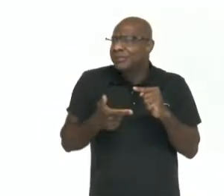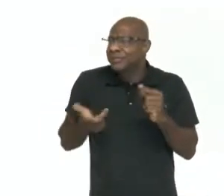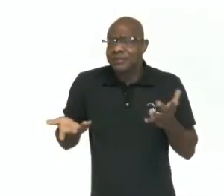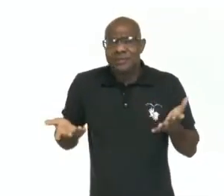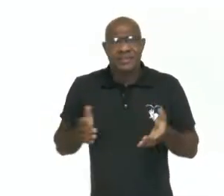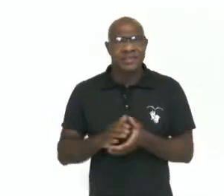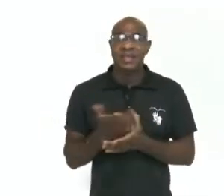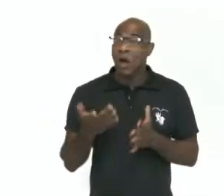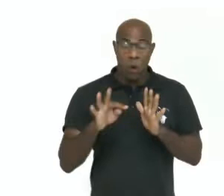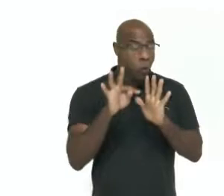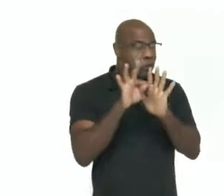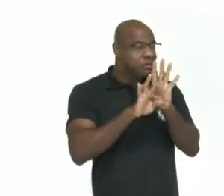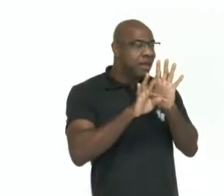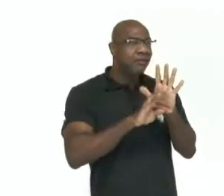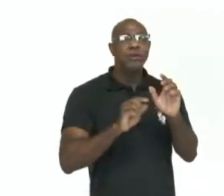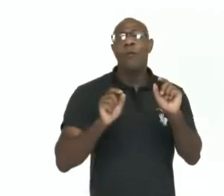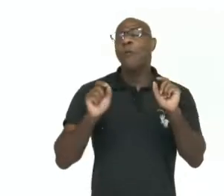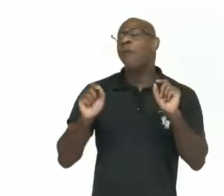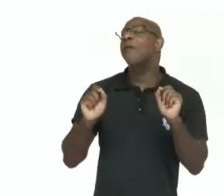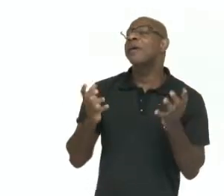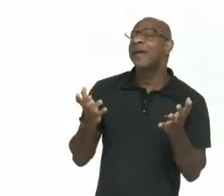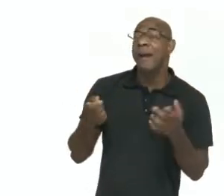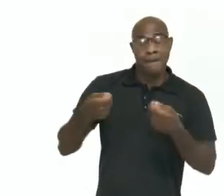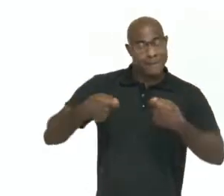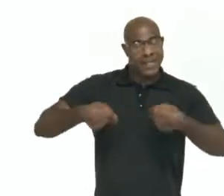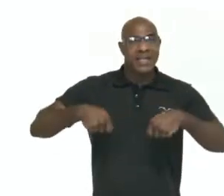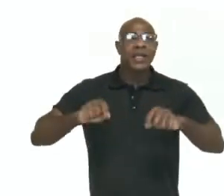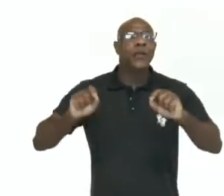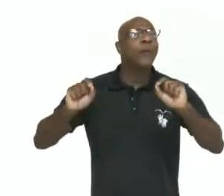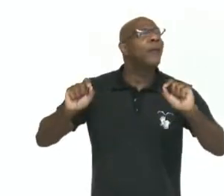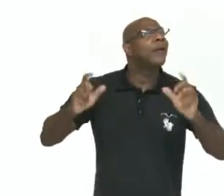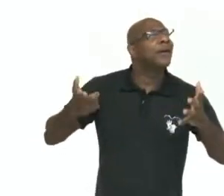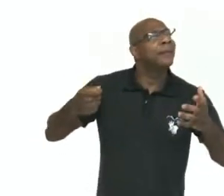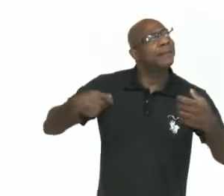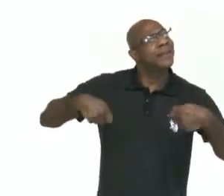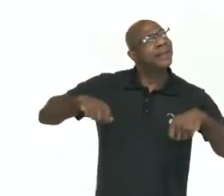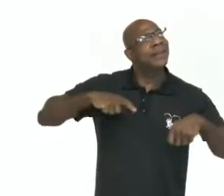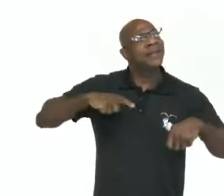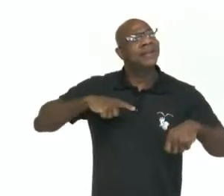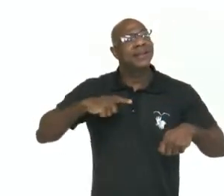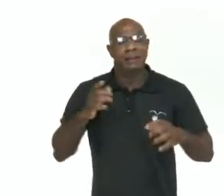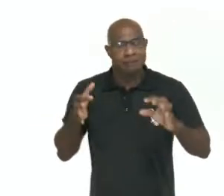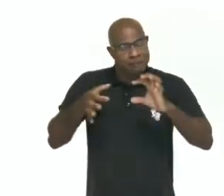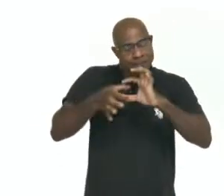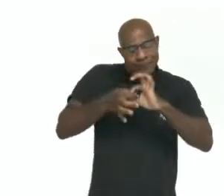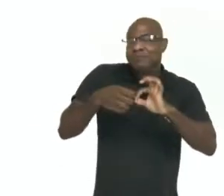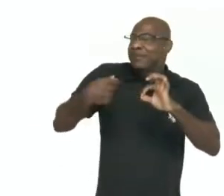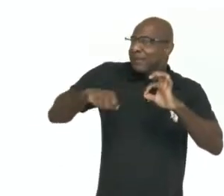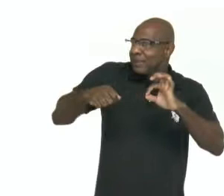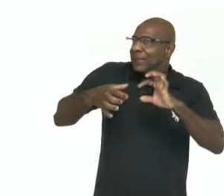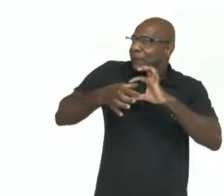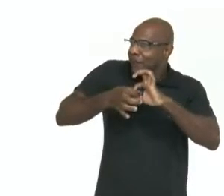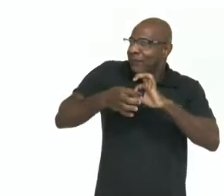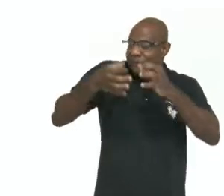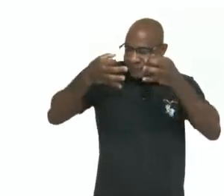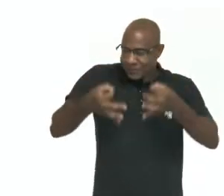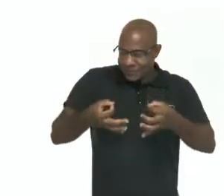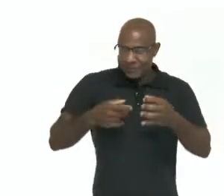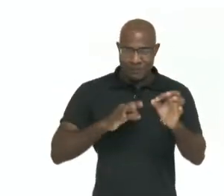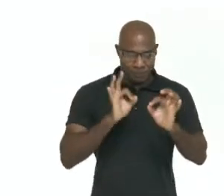os textos, ele precisa ter esse nexo, né?